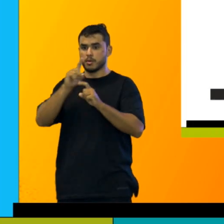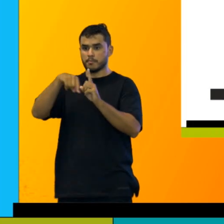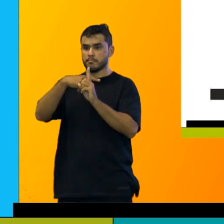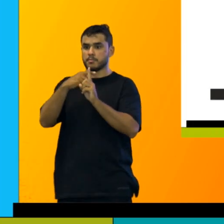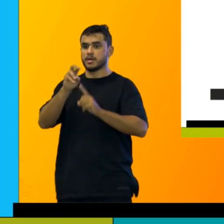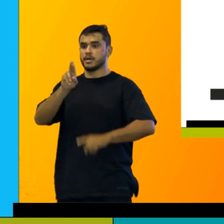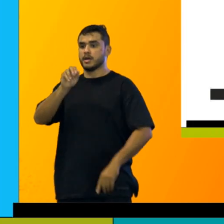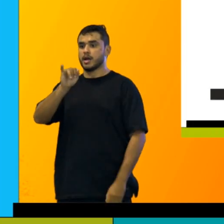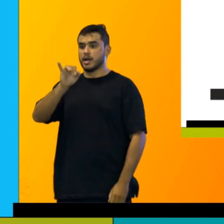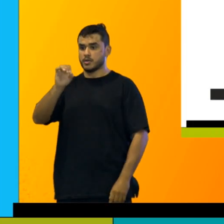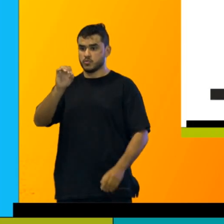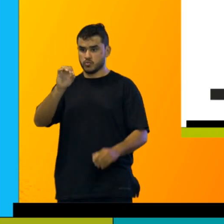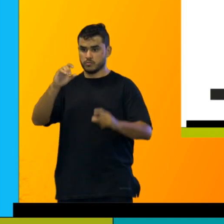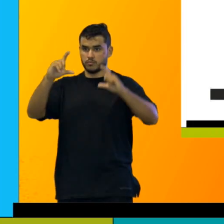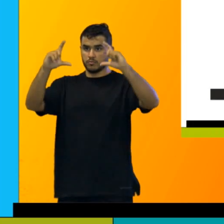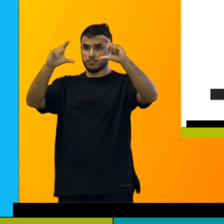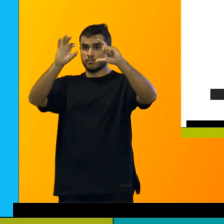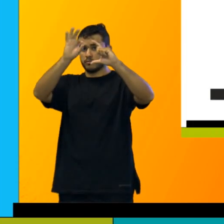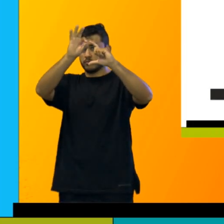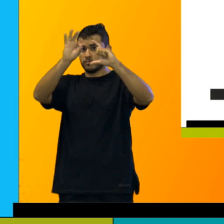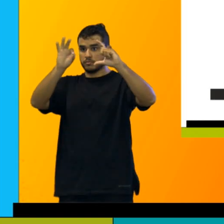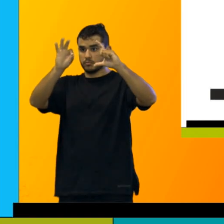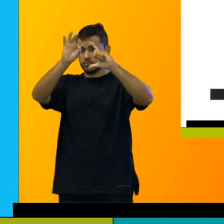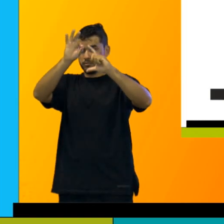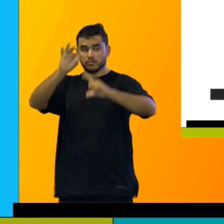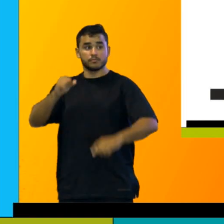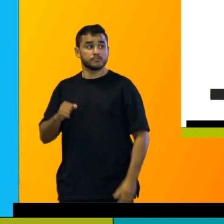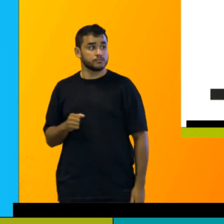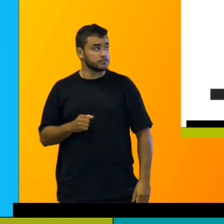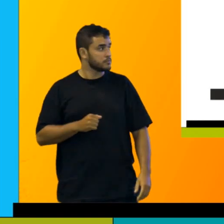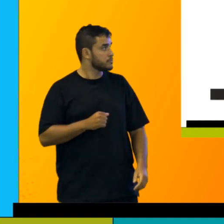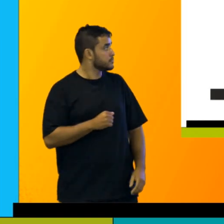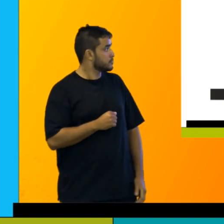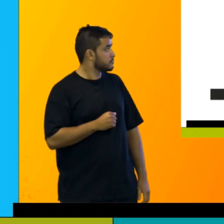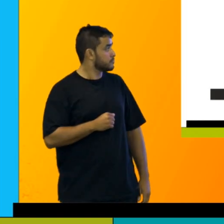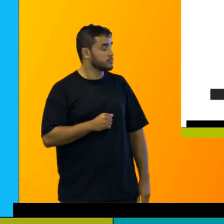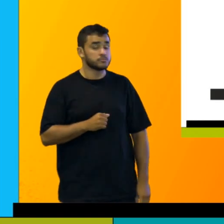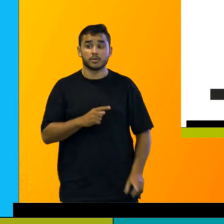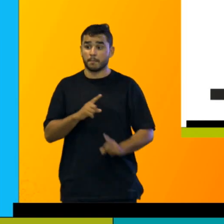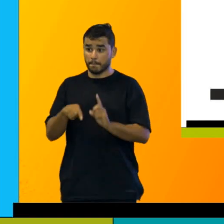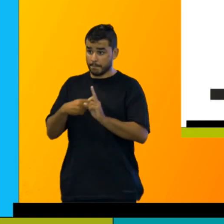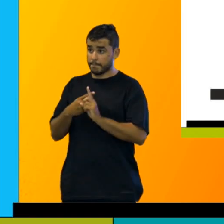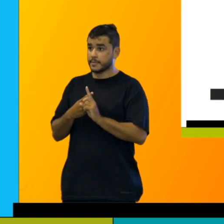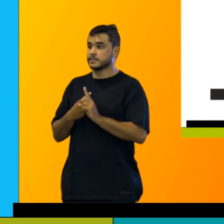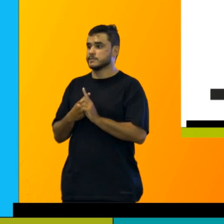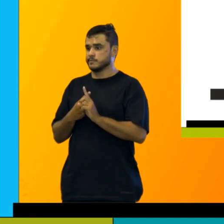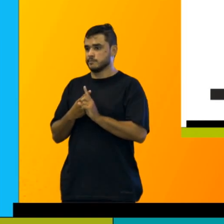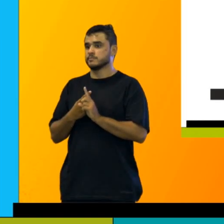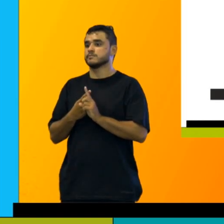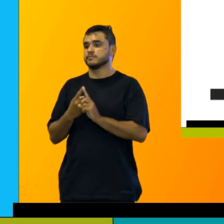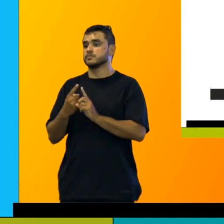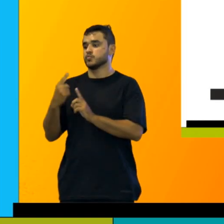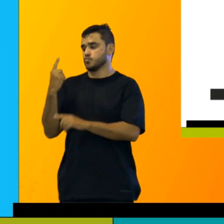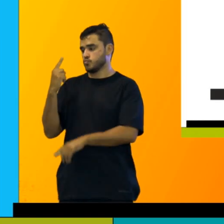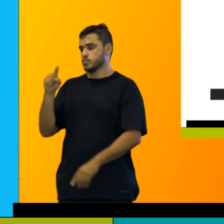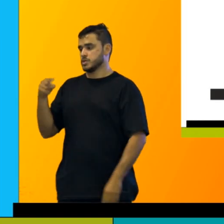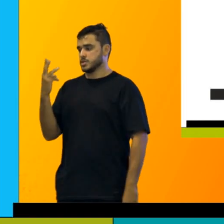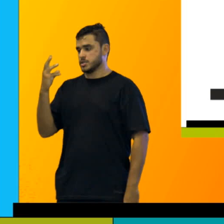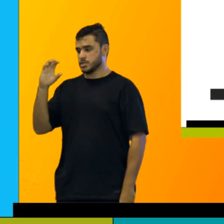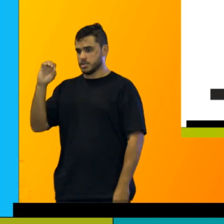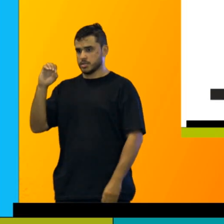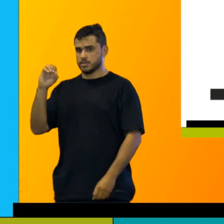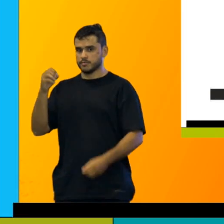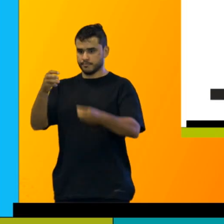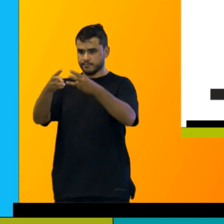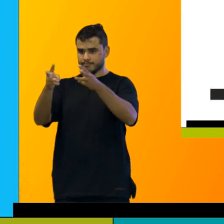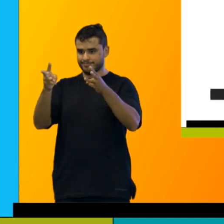cima. Tá bom? E mais o quê? E mais uns 1,30 até o chão. Perfeito? Pronto, então vamos